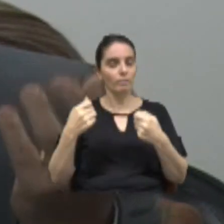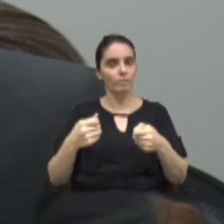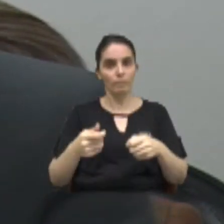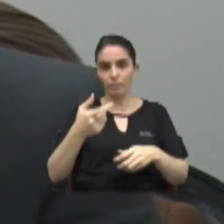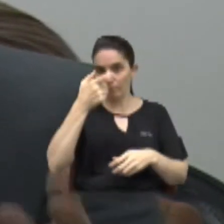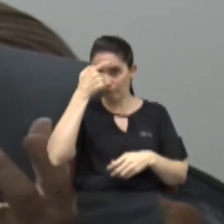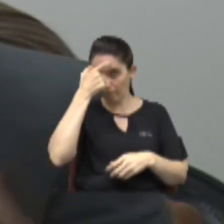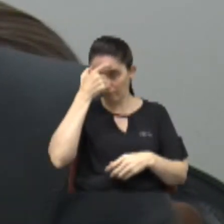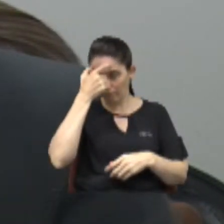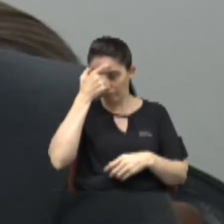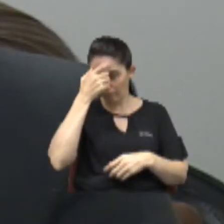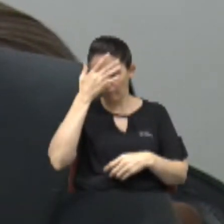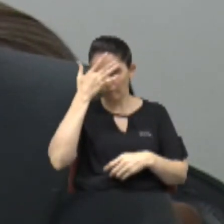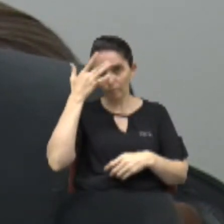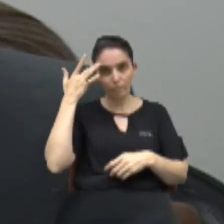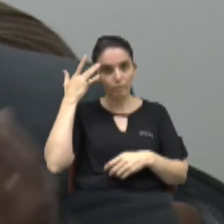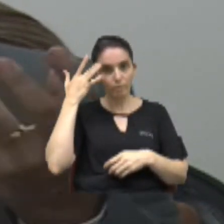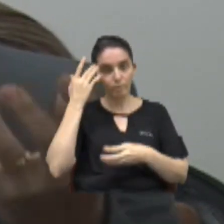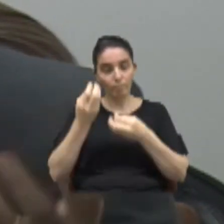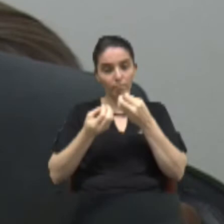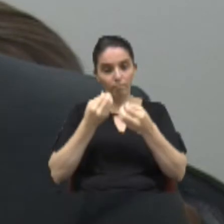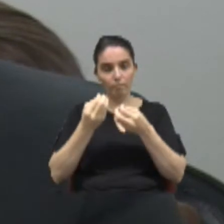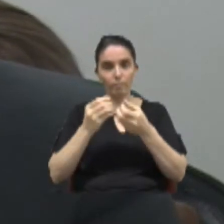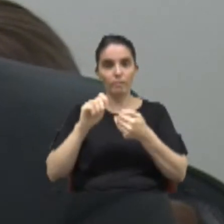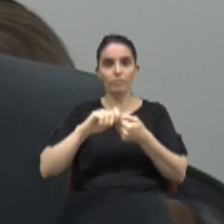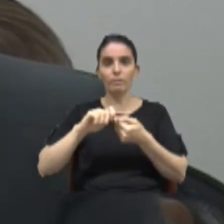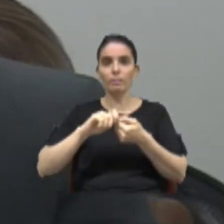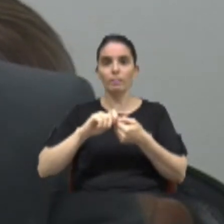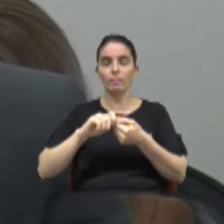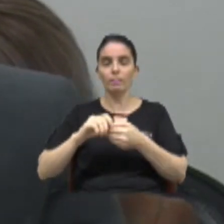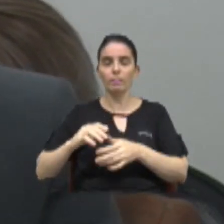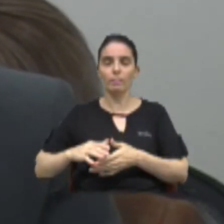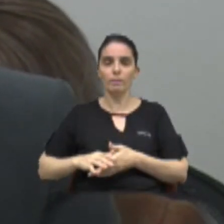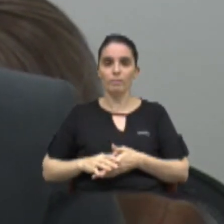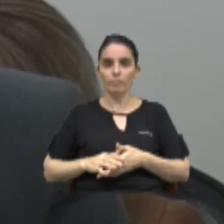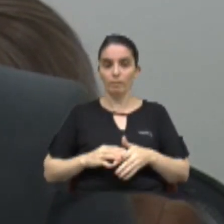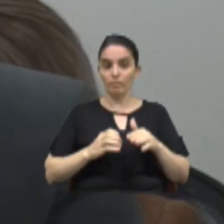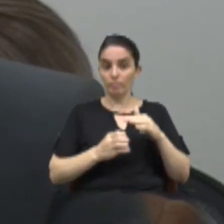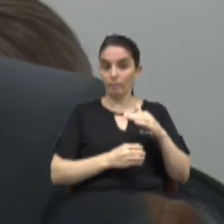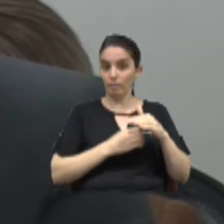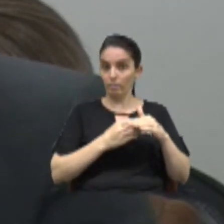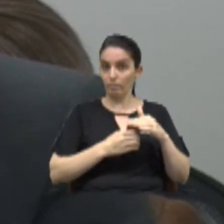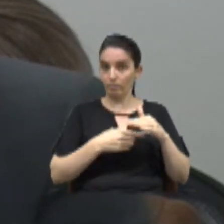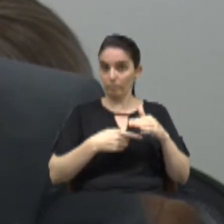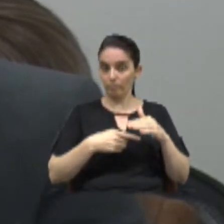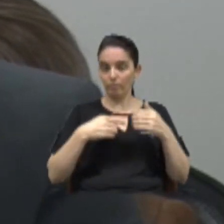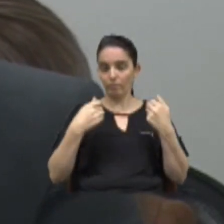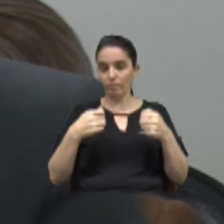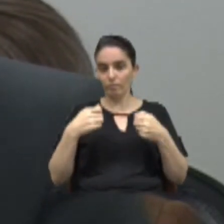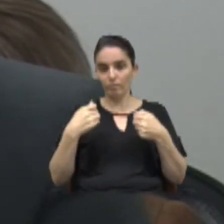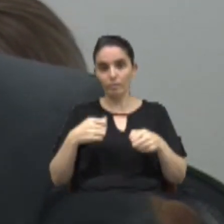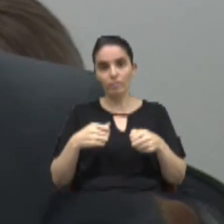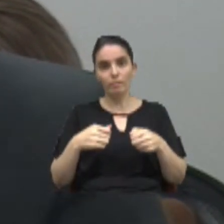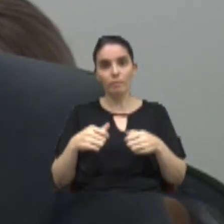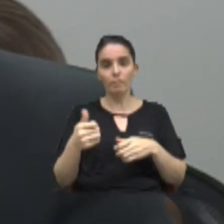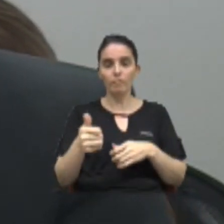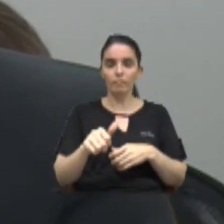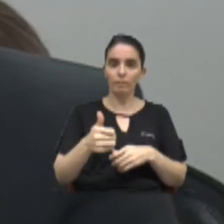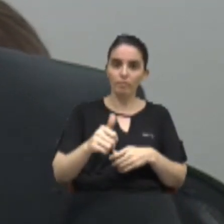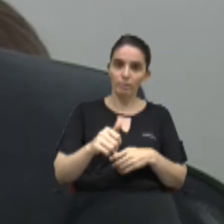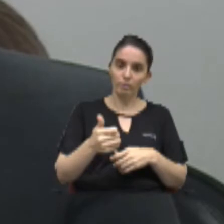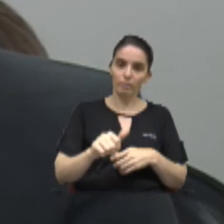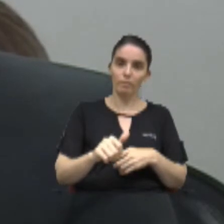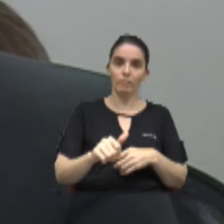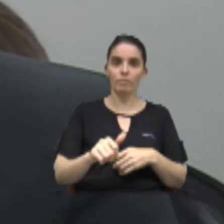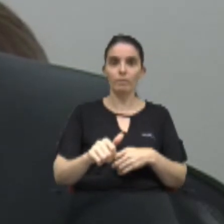cai mais uma vez no colo das entidades, talvez disponibilizar alguns funcionários